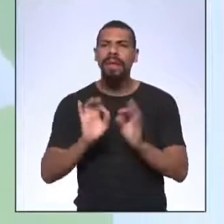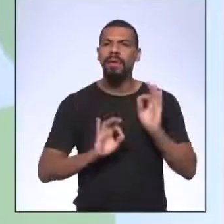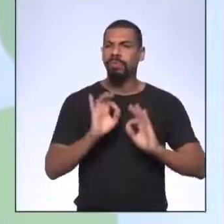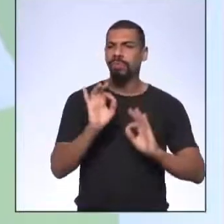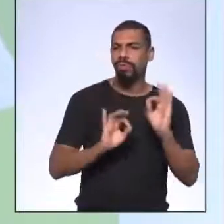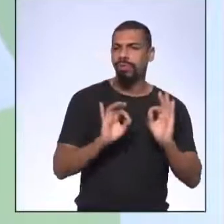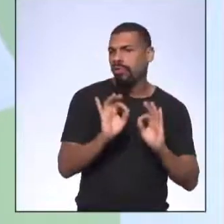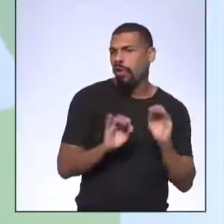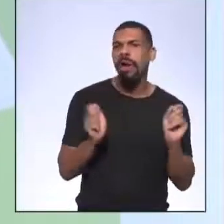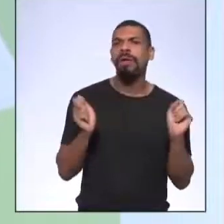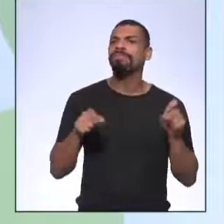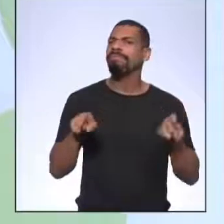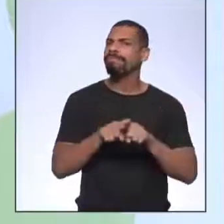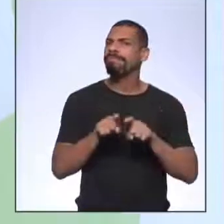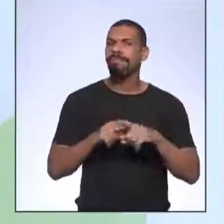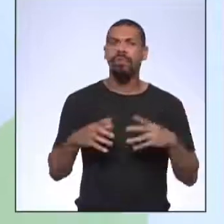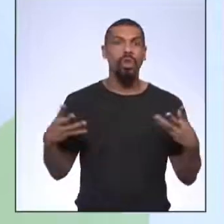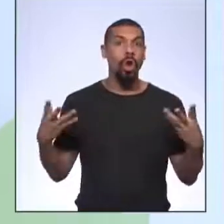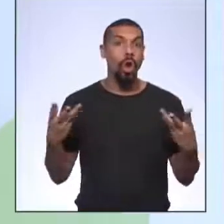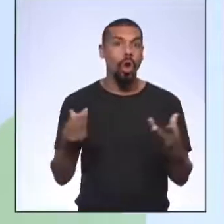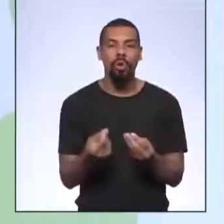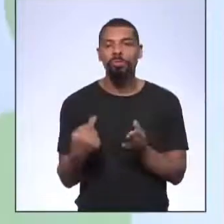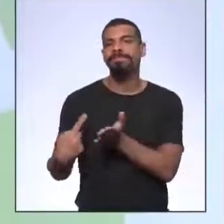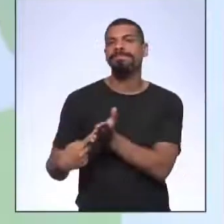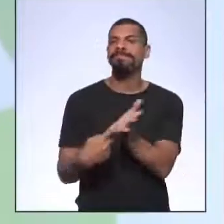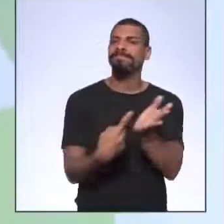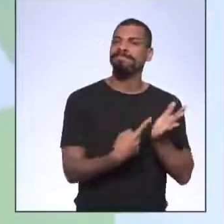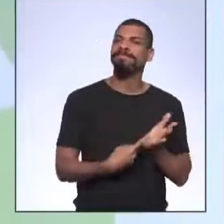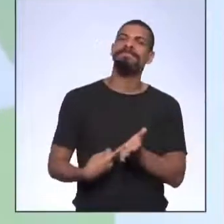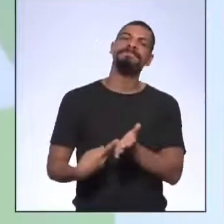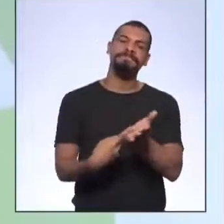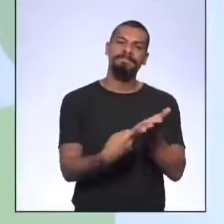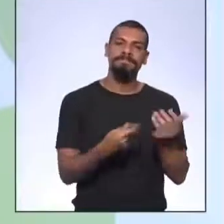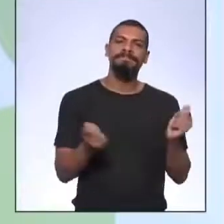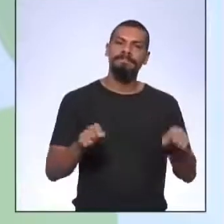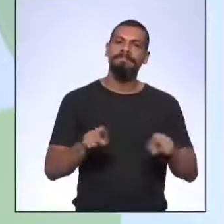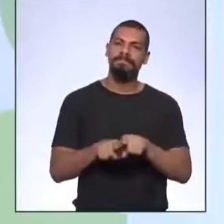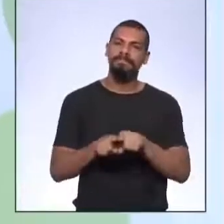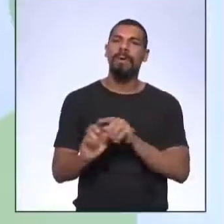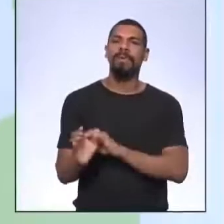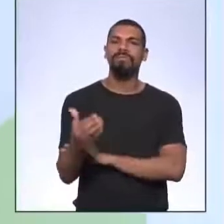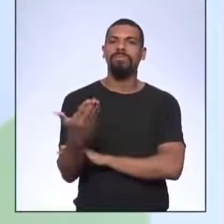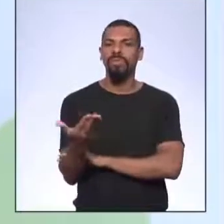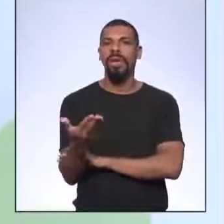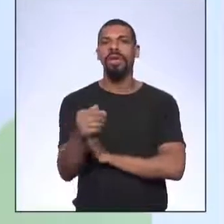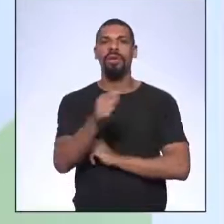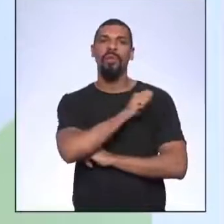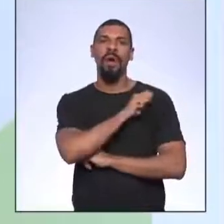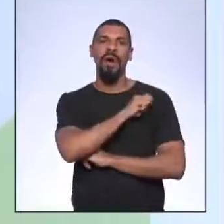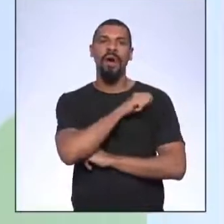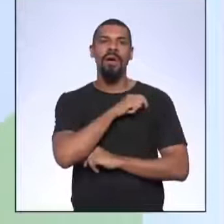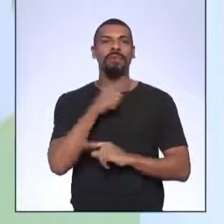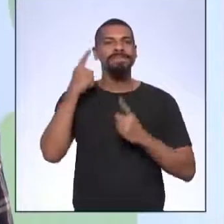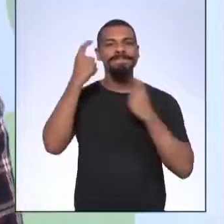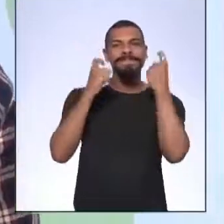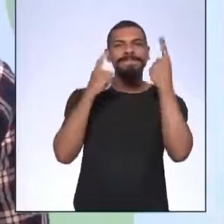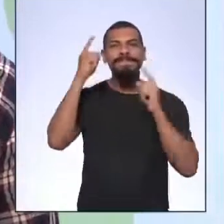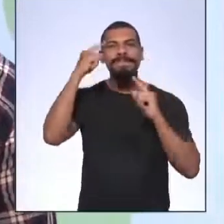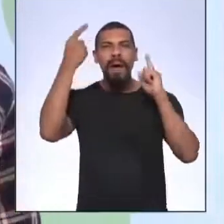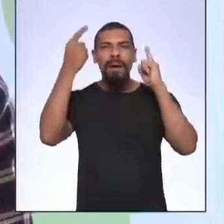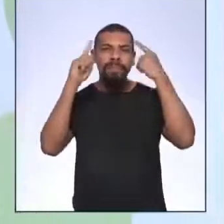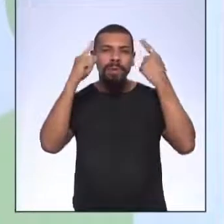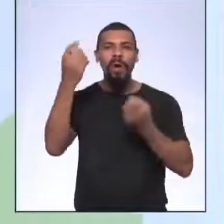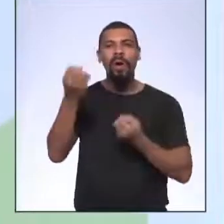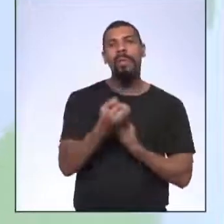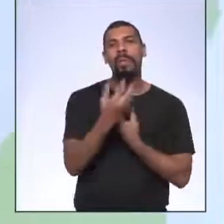é o utilizado a escola toda para que esses ara o consiga se você para que os alunos possa expressar ali suas ideias através